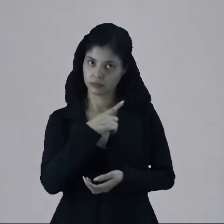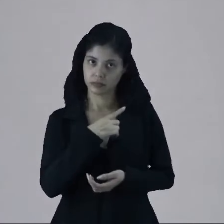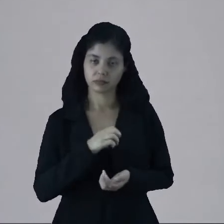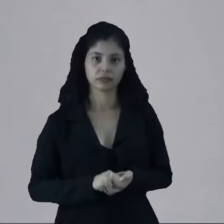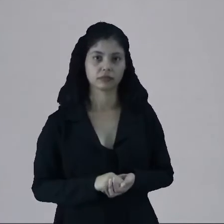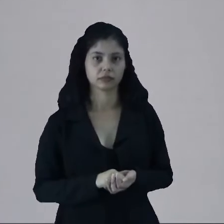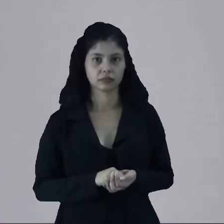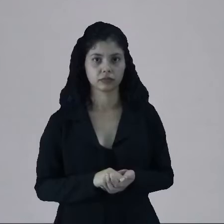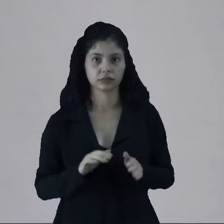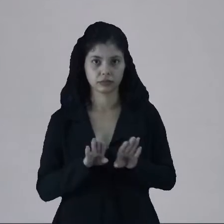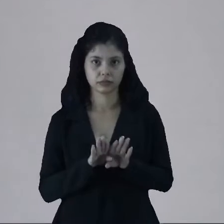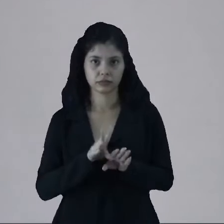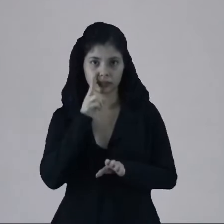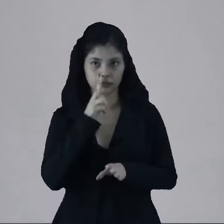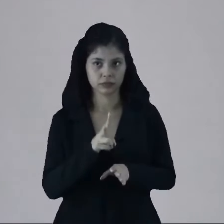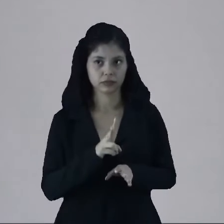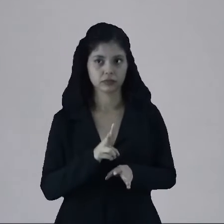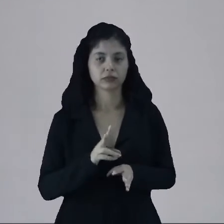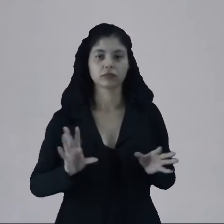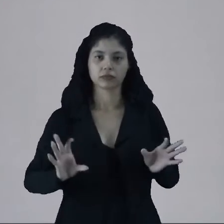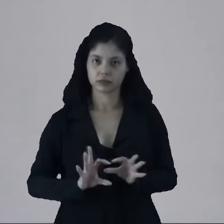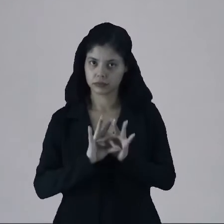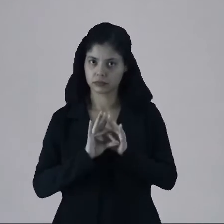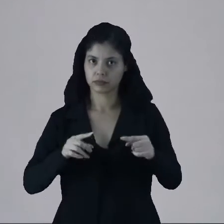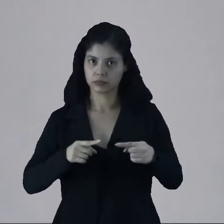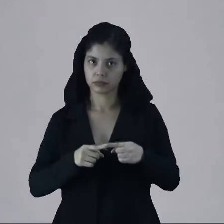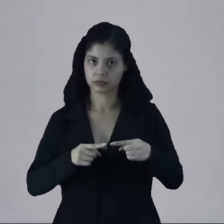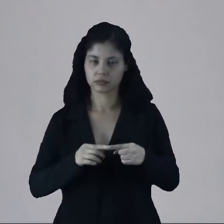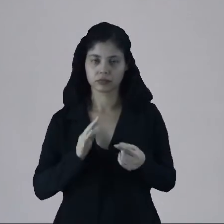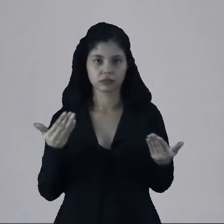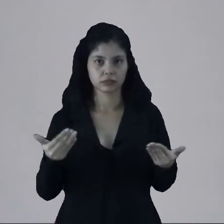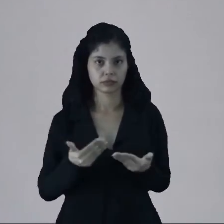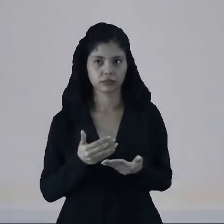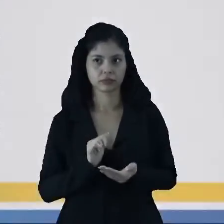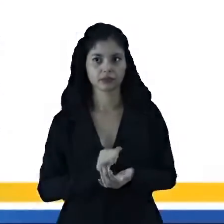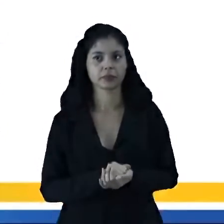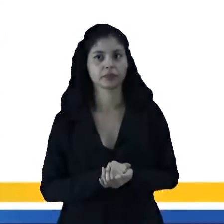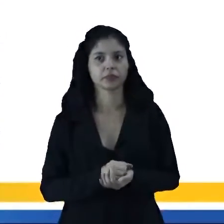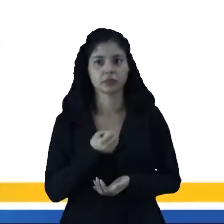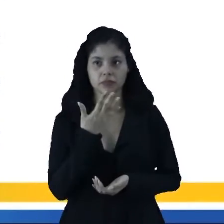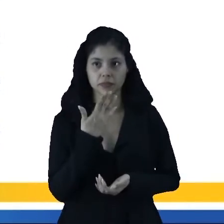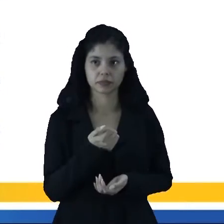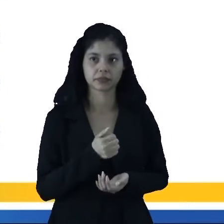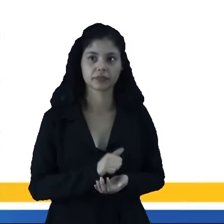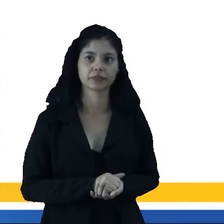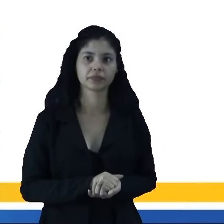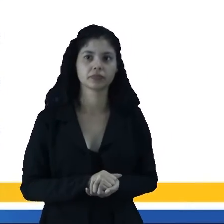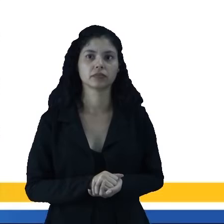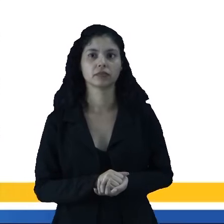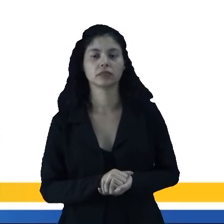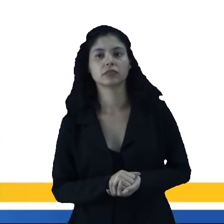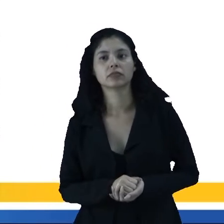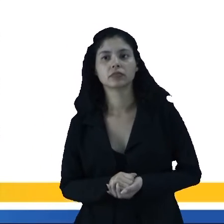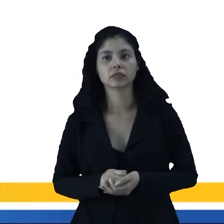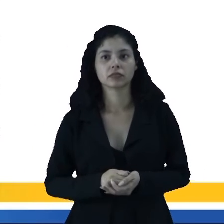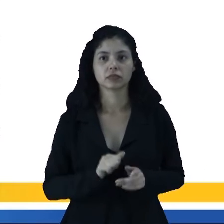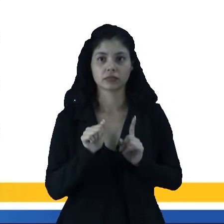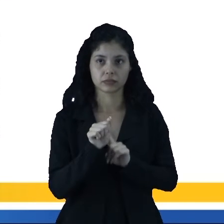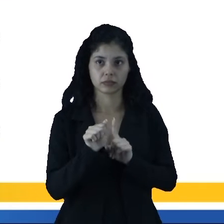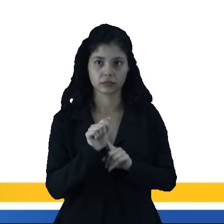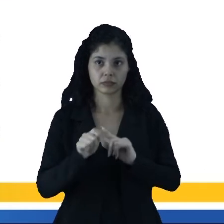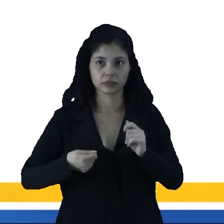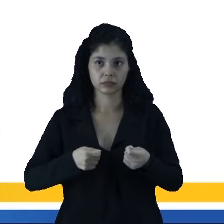cenário, mas vamos ver se ele está coerente com as alternativas agora, tudo bem? Então vamos voltar para as alternativas.